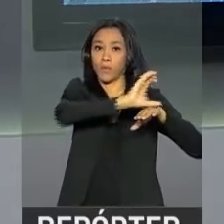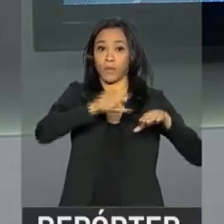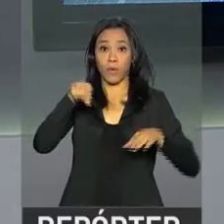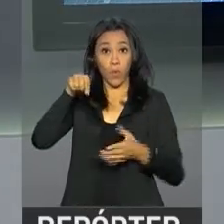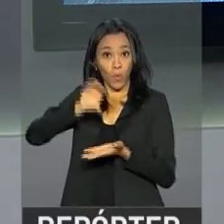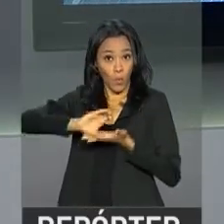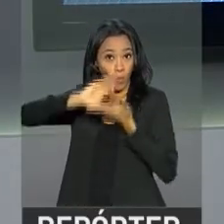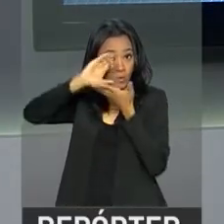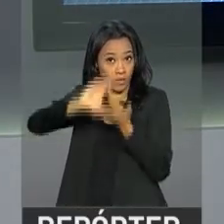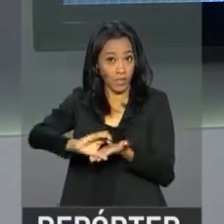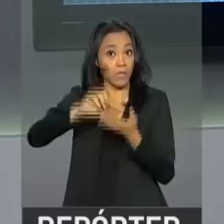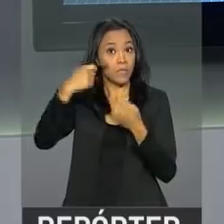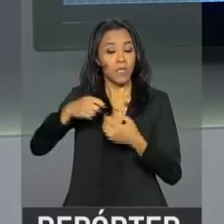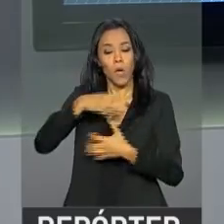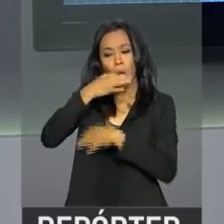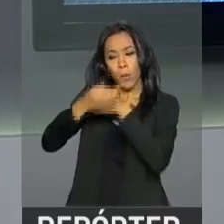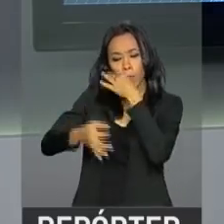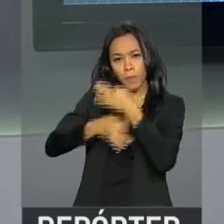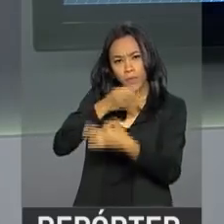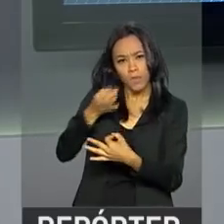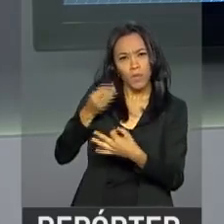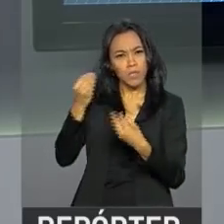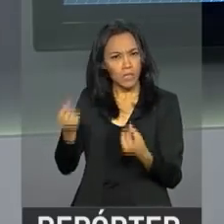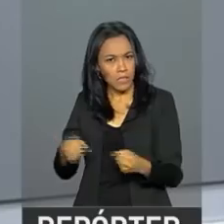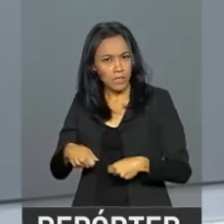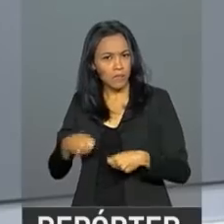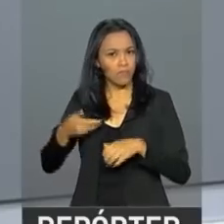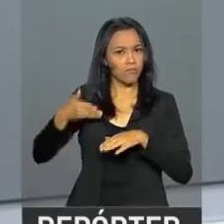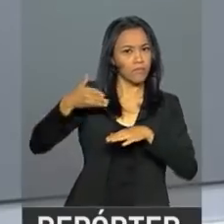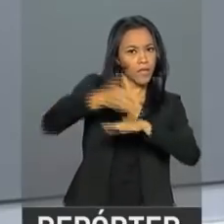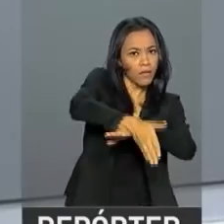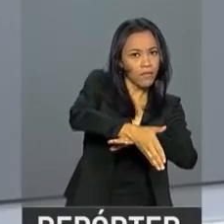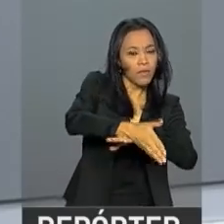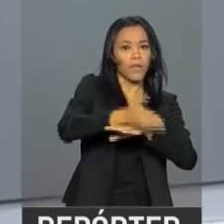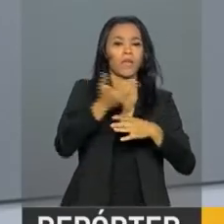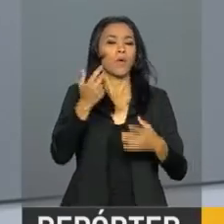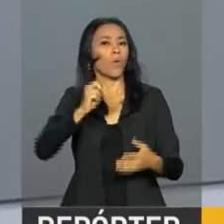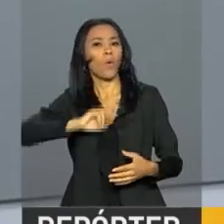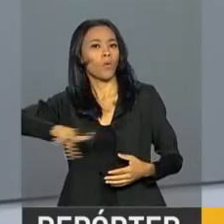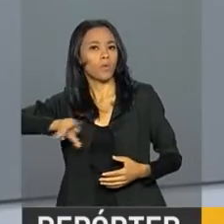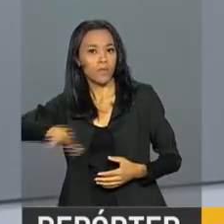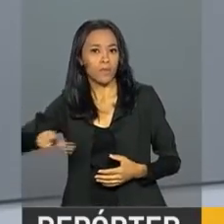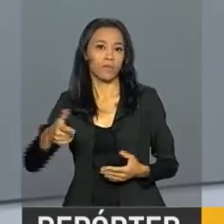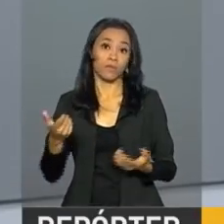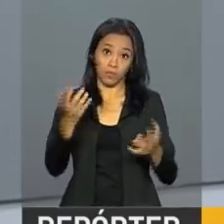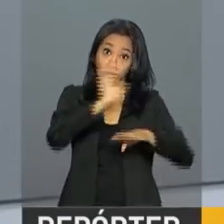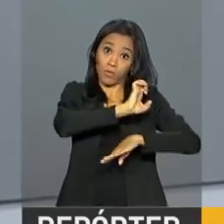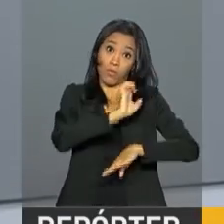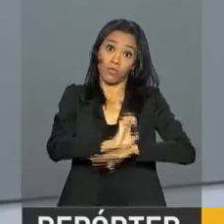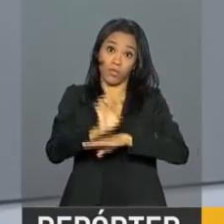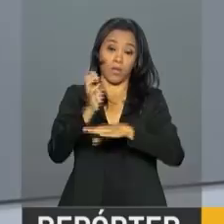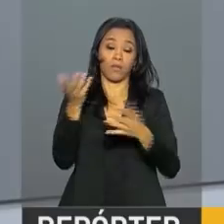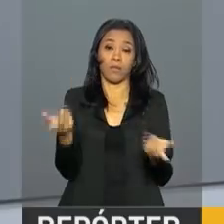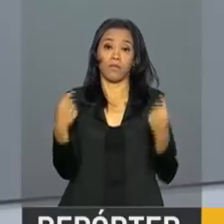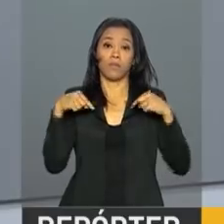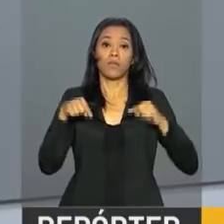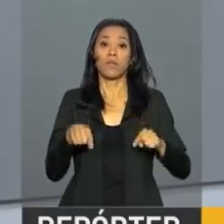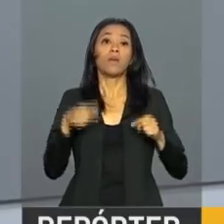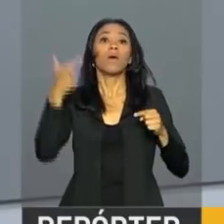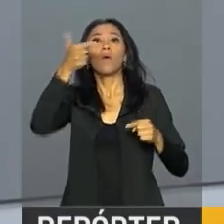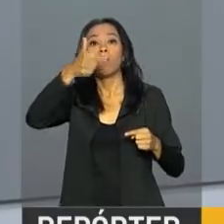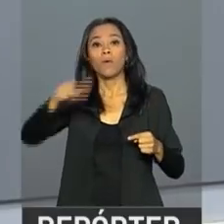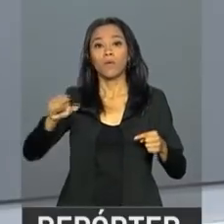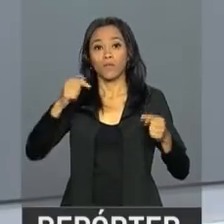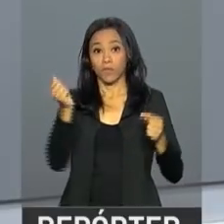consultados sobre a declaração de intervenção vinte e duas autoridades foram convidadas para discutir os rumos da